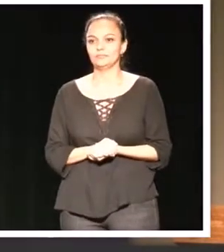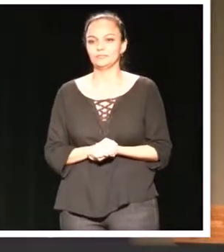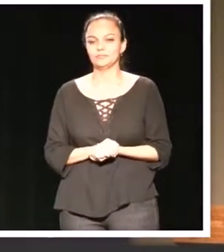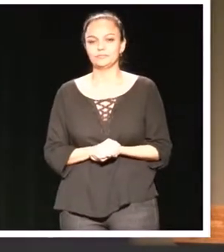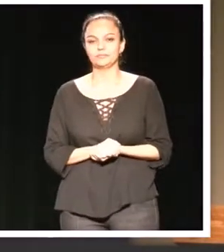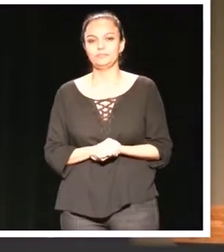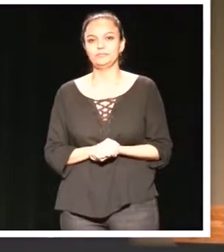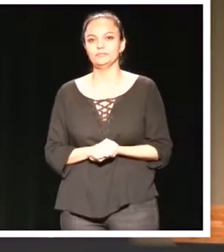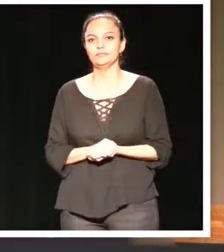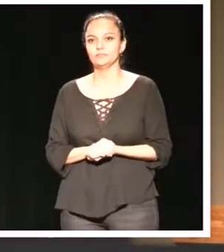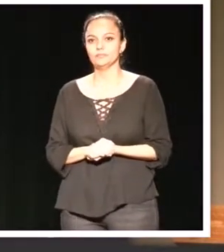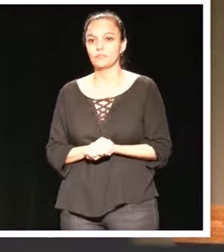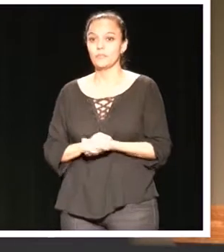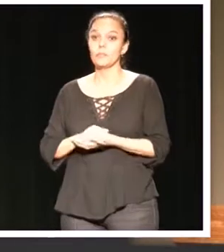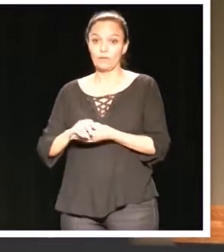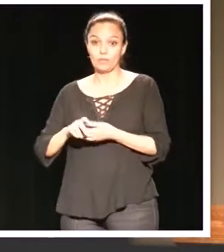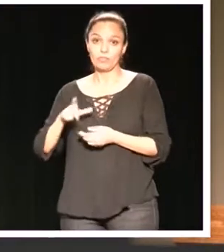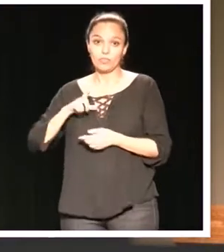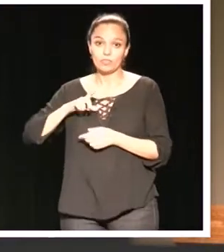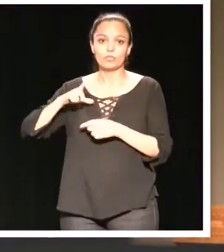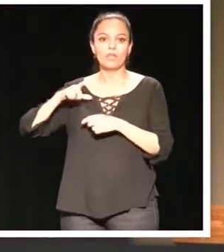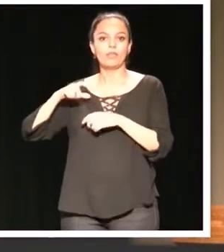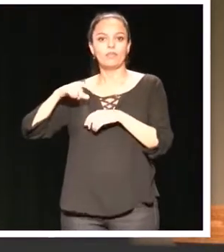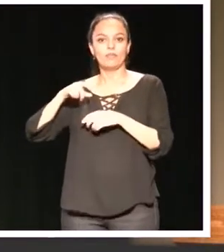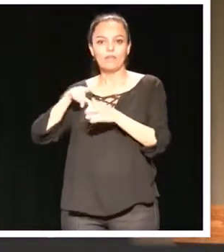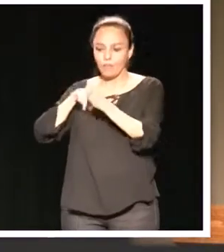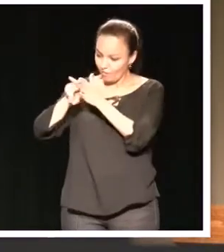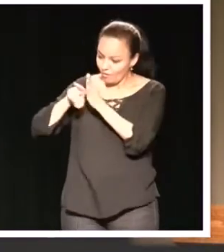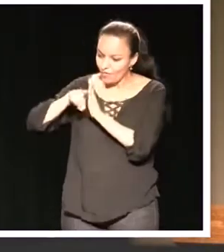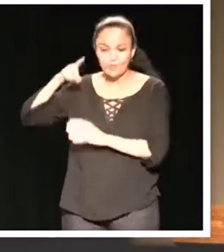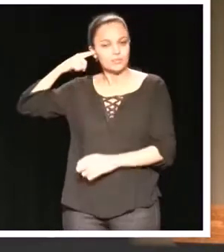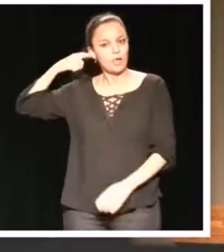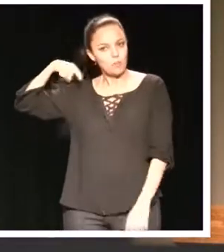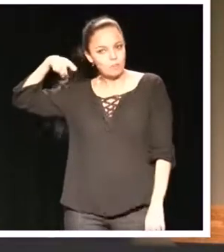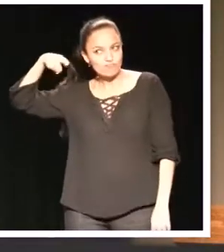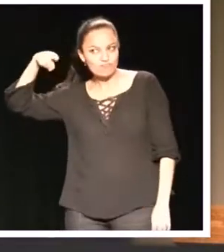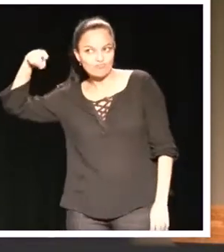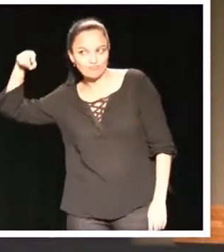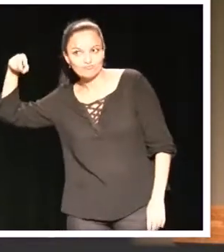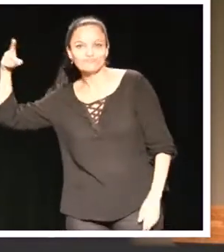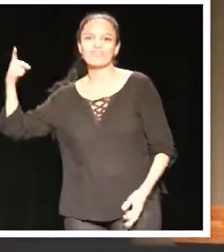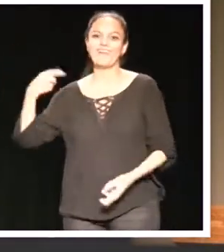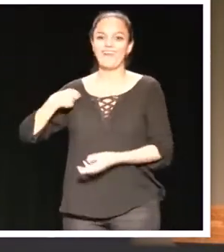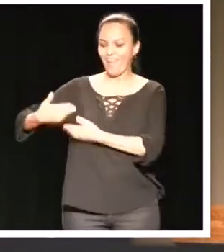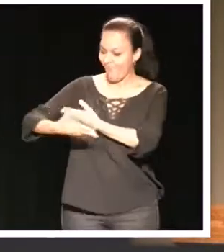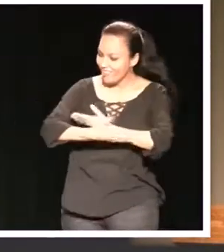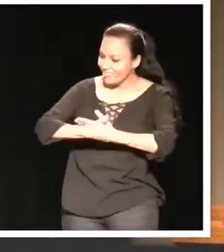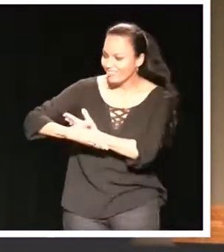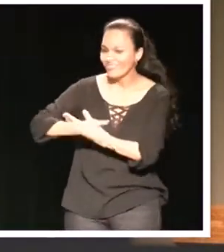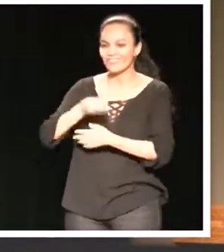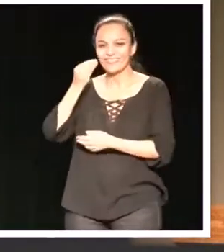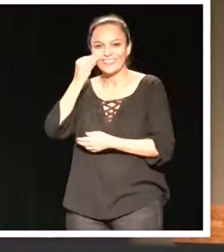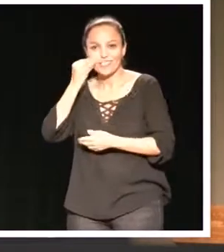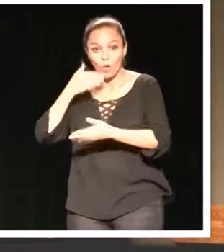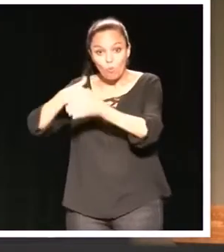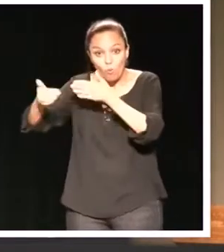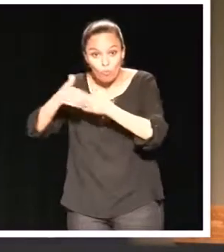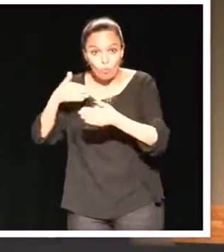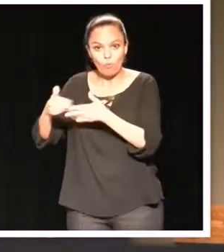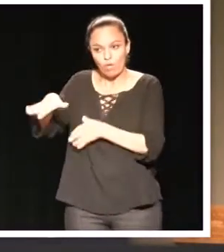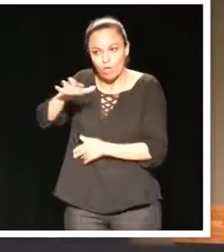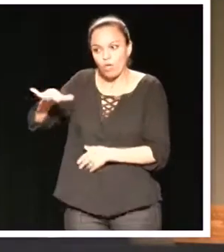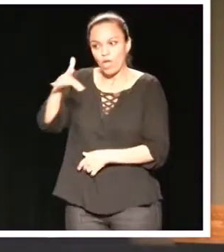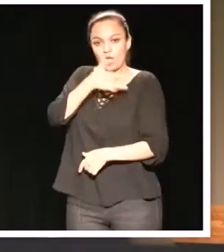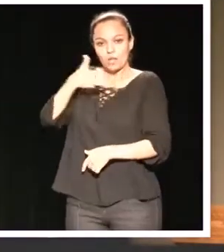o que se chama as audiometrias feitas na primeira infância, leis que atingem o âmbito de saúde dos